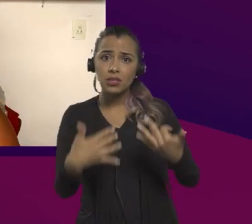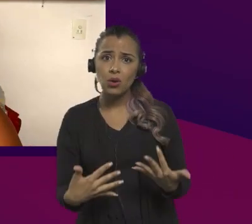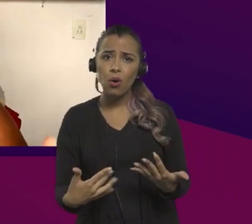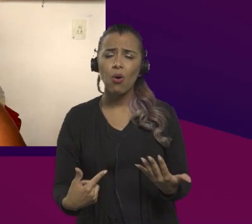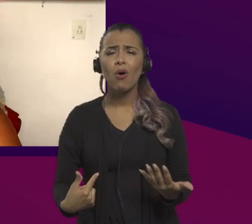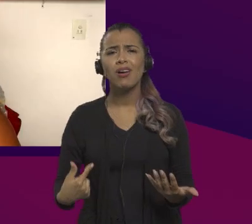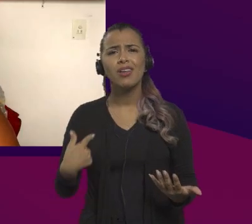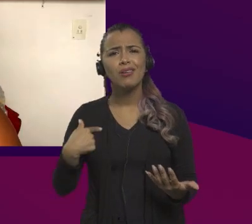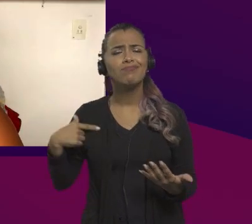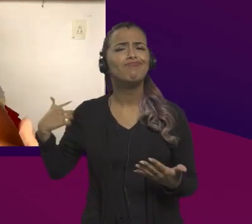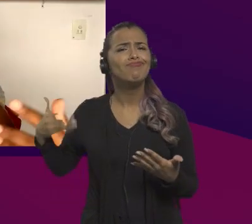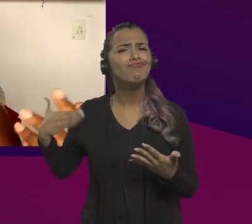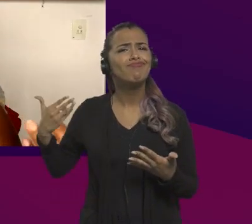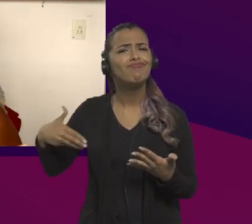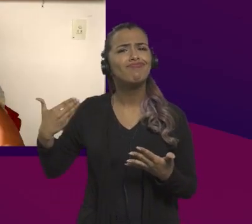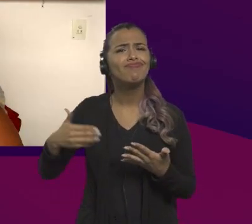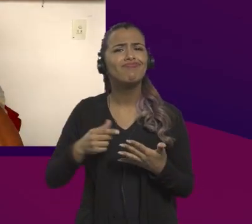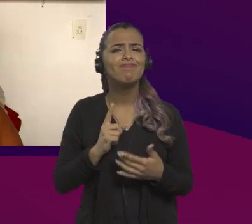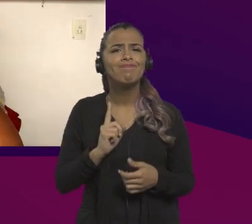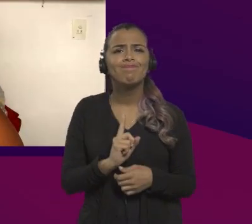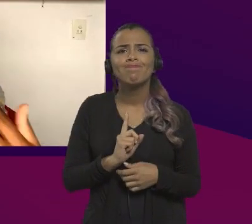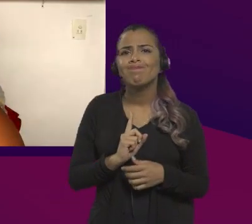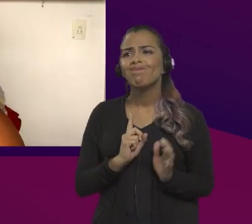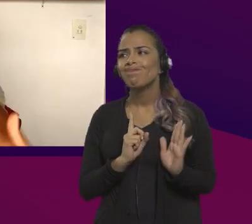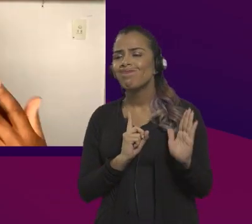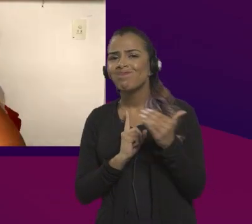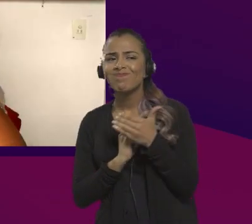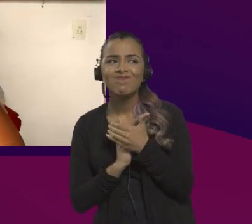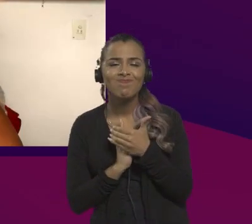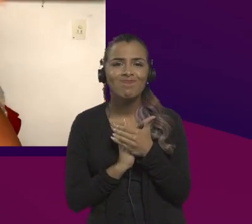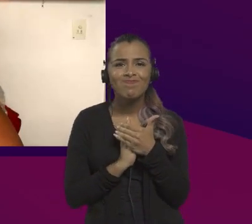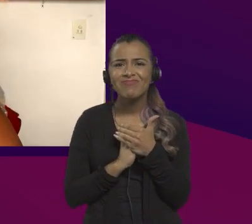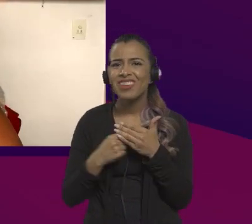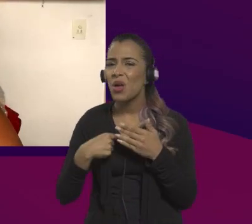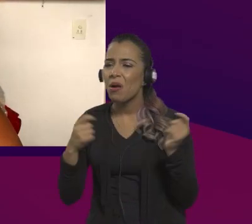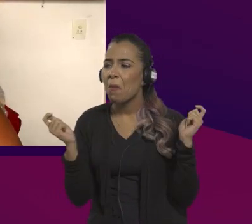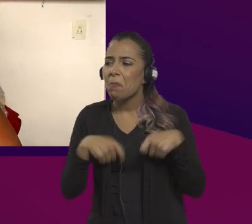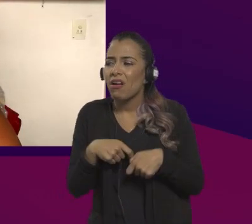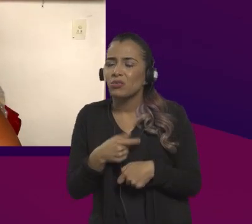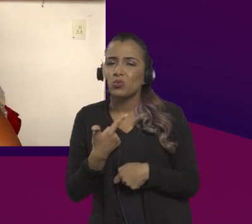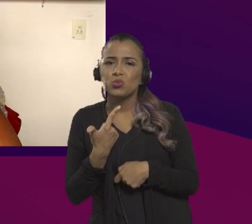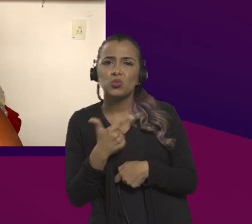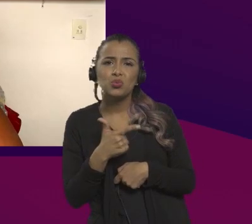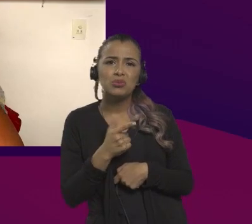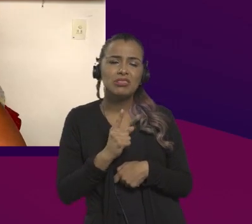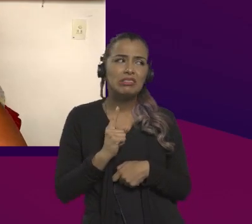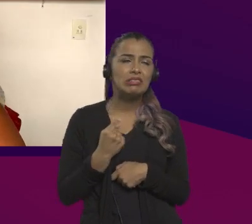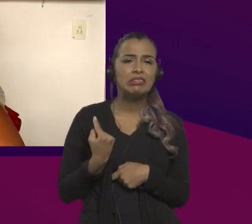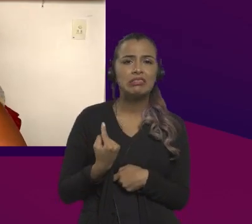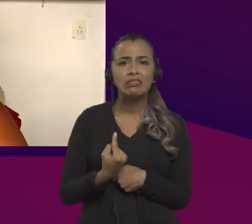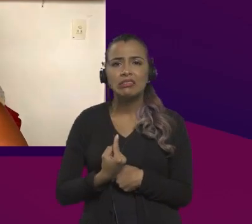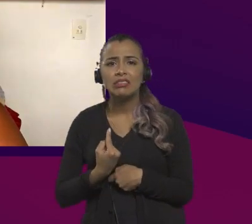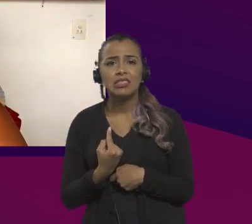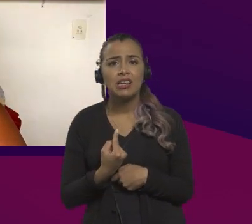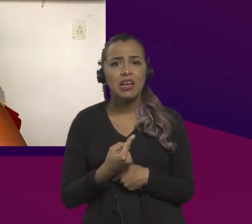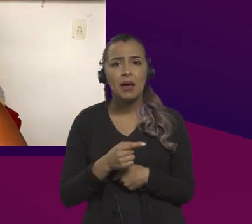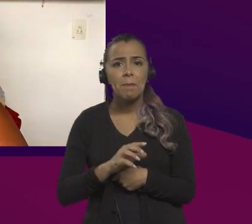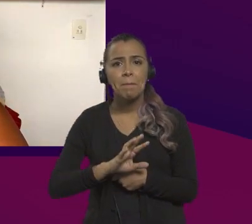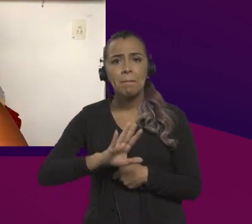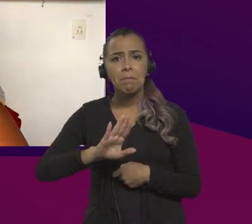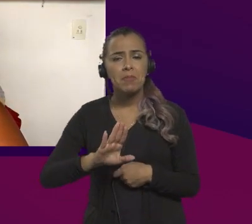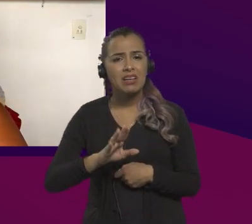tanto tempo me escondendo, tanto tempo me entendendo que eu não era capaz de muitas coisas, né? Porque não é só a ideia